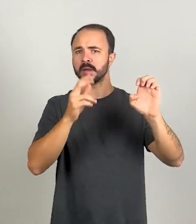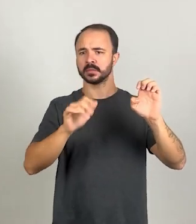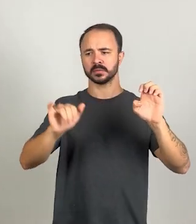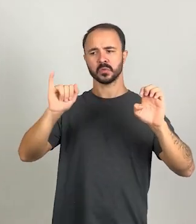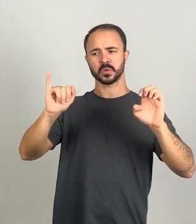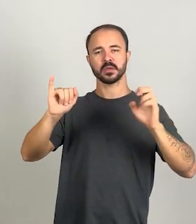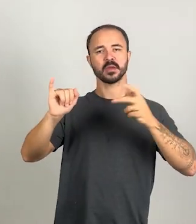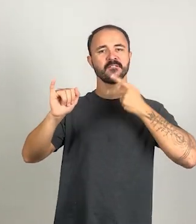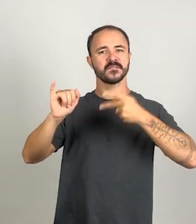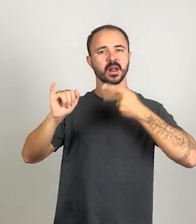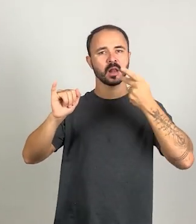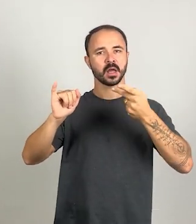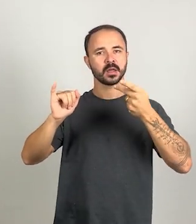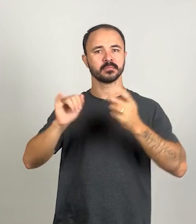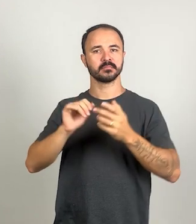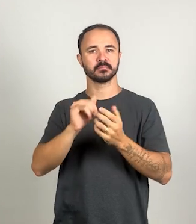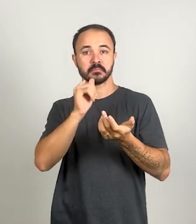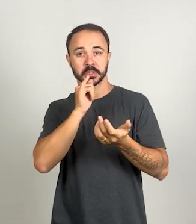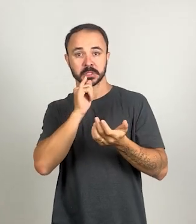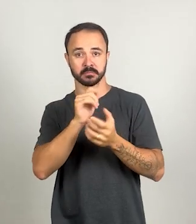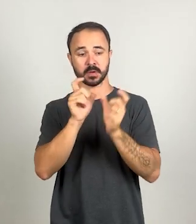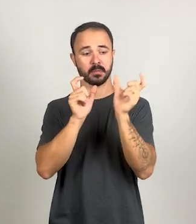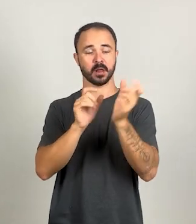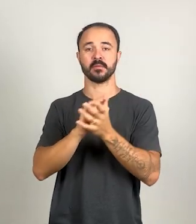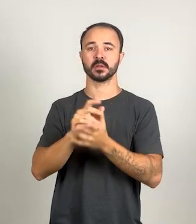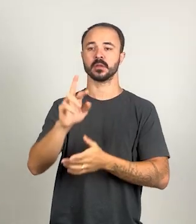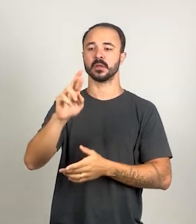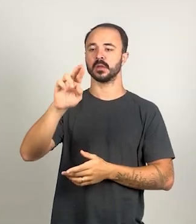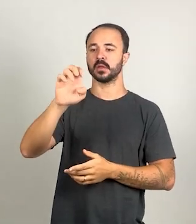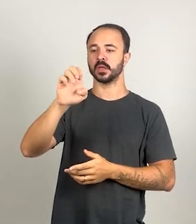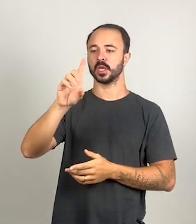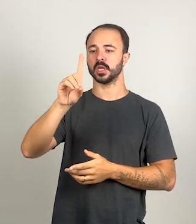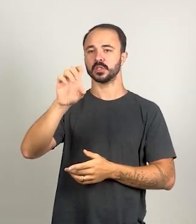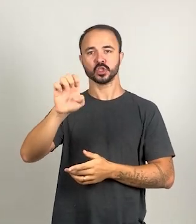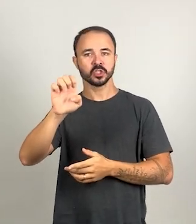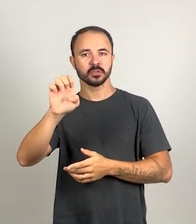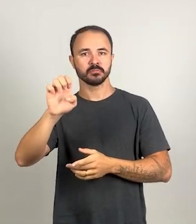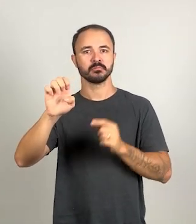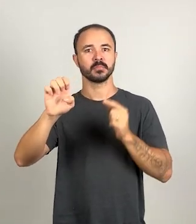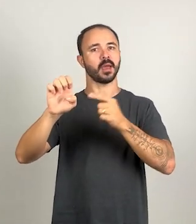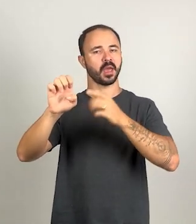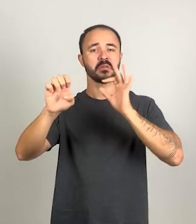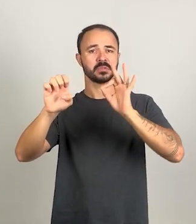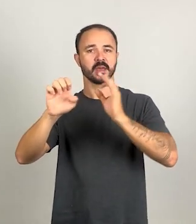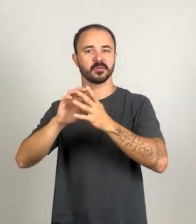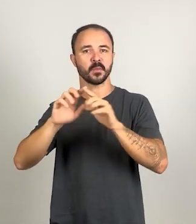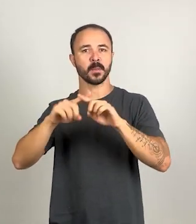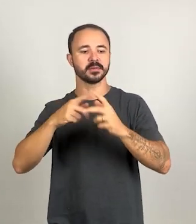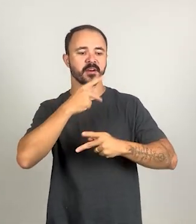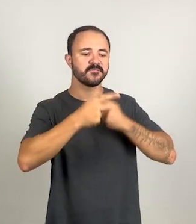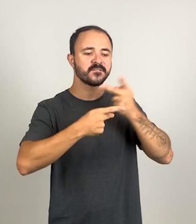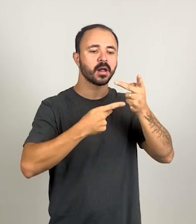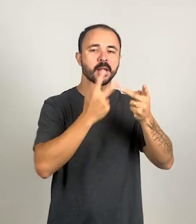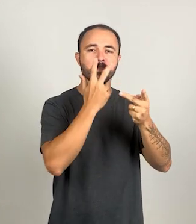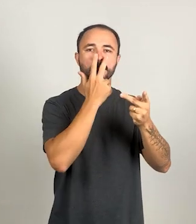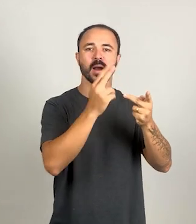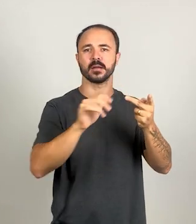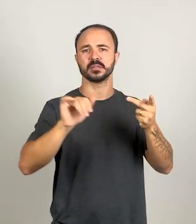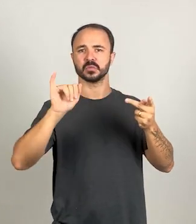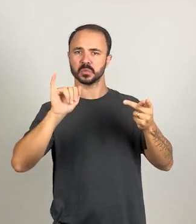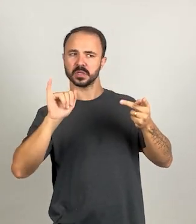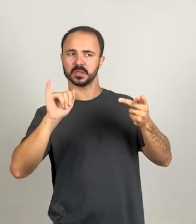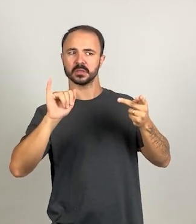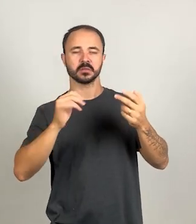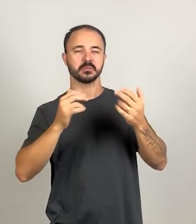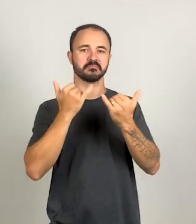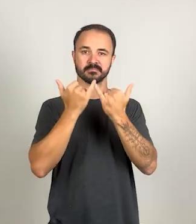como aí controle rede fome notem que o som da vogal e se assemelha muito ao som